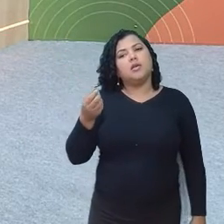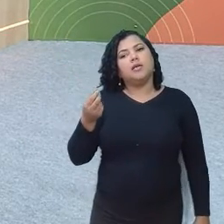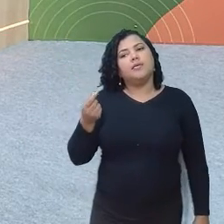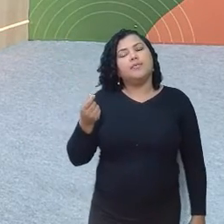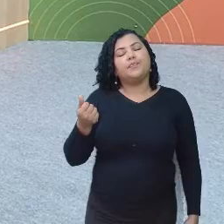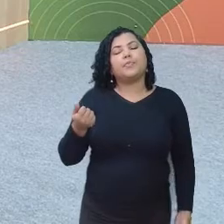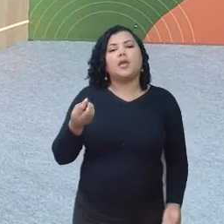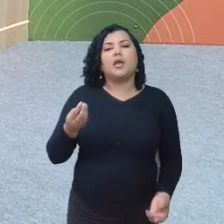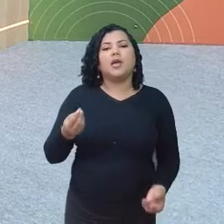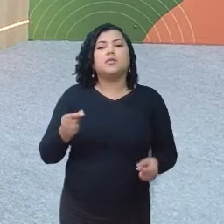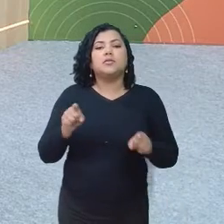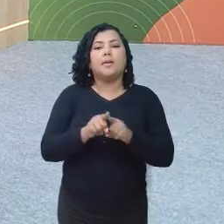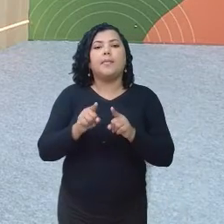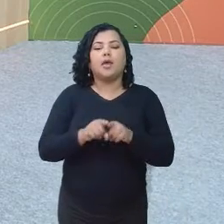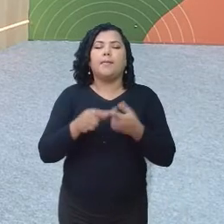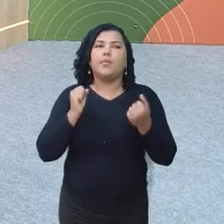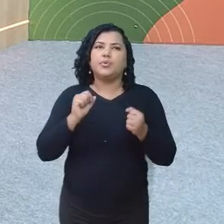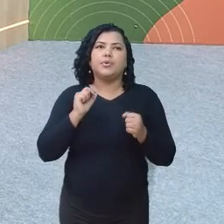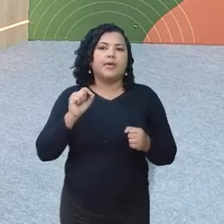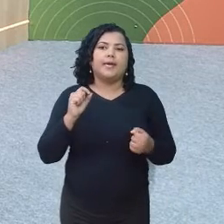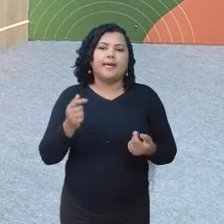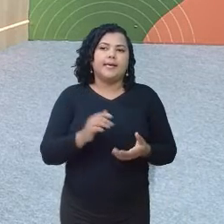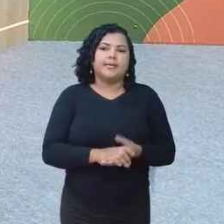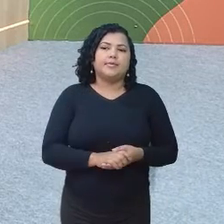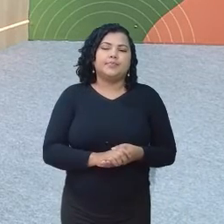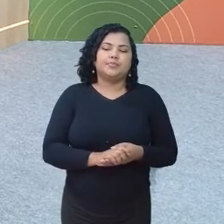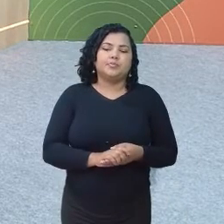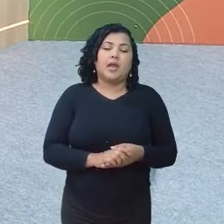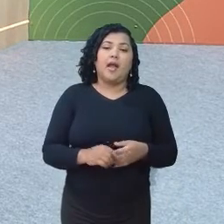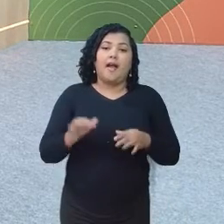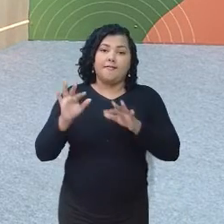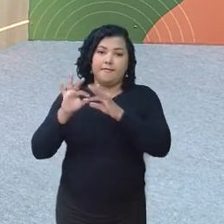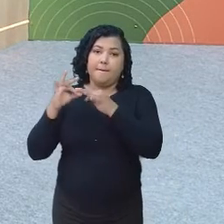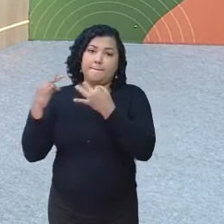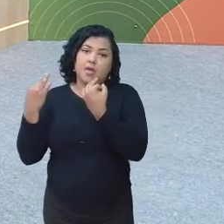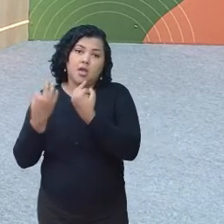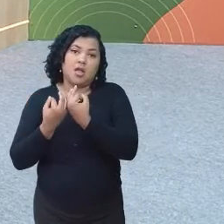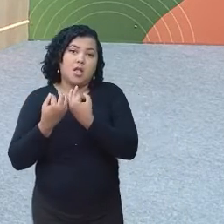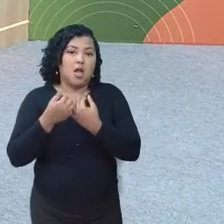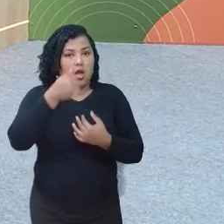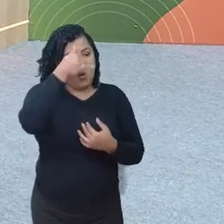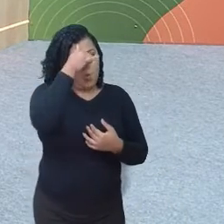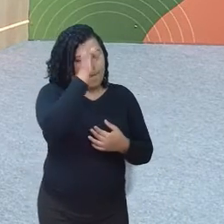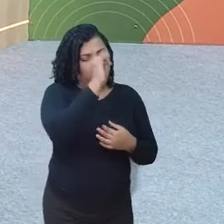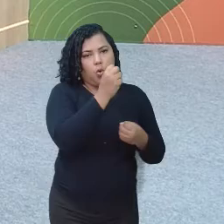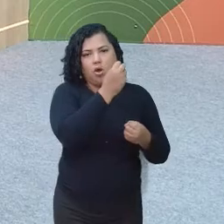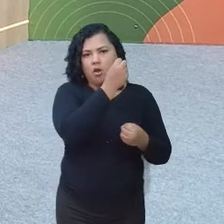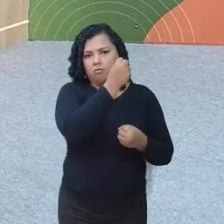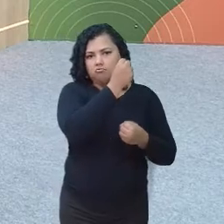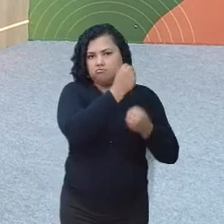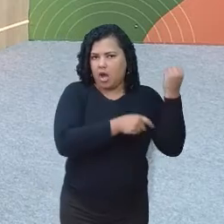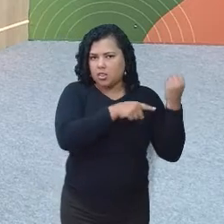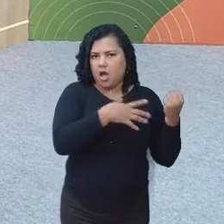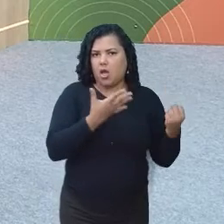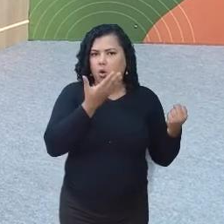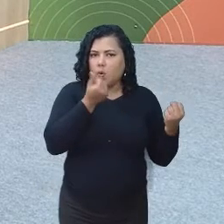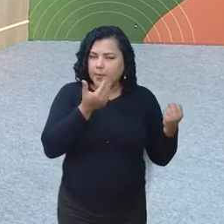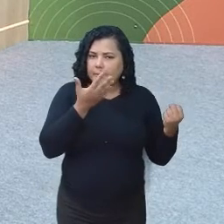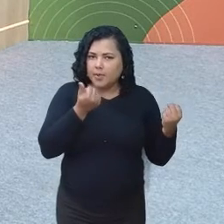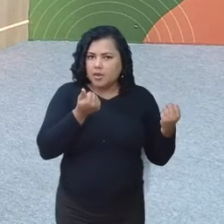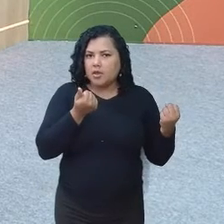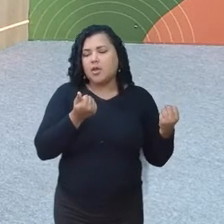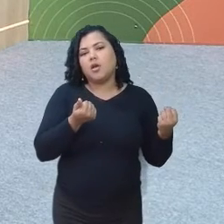via para alimentar, né, os membros, os integrantes ali do engenho, né,